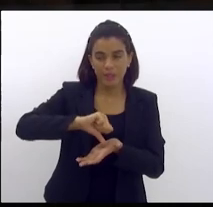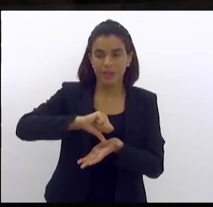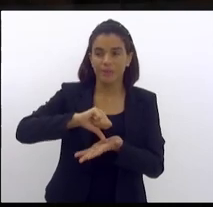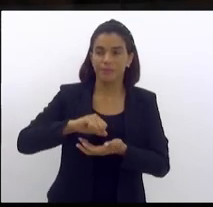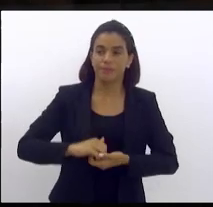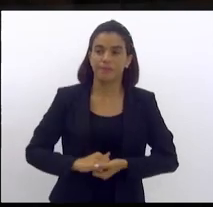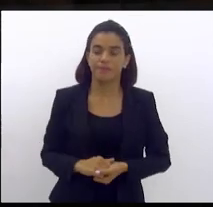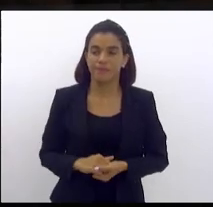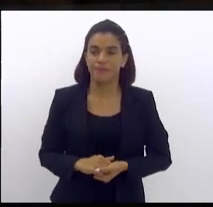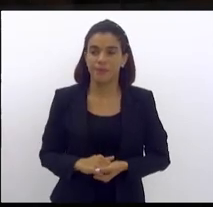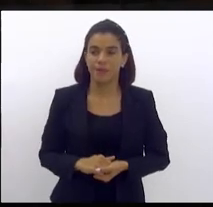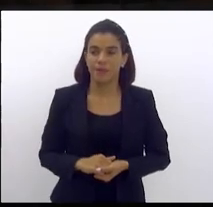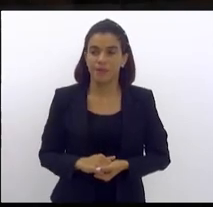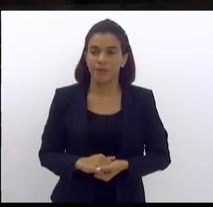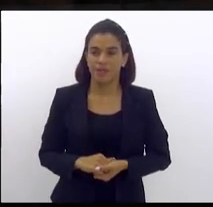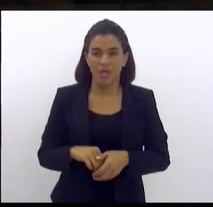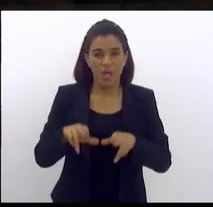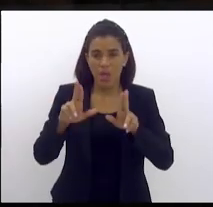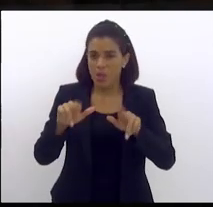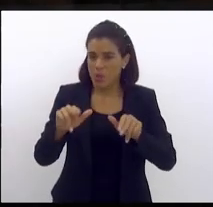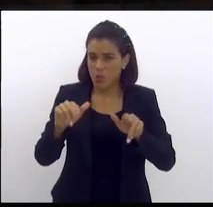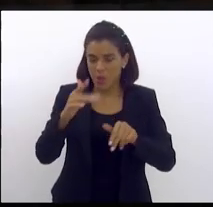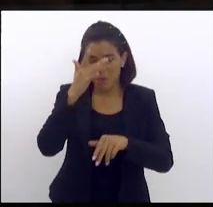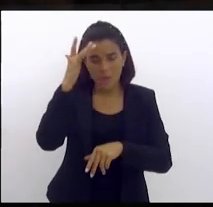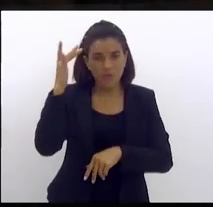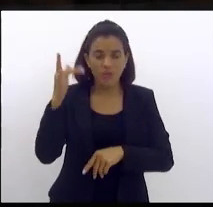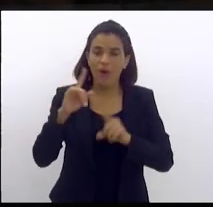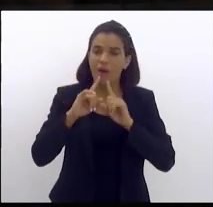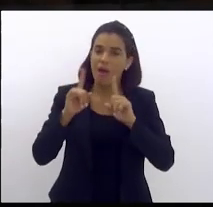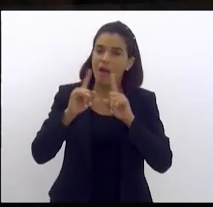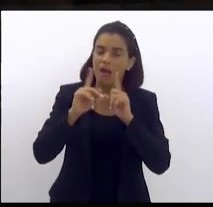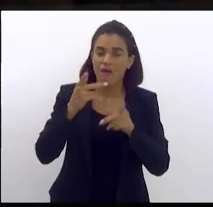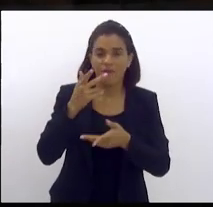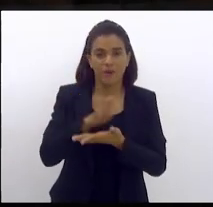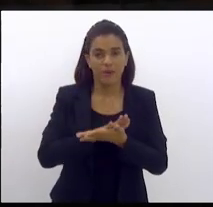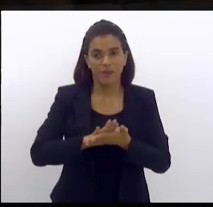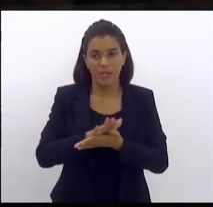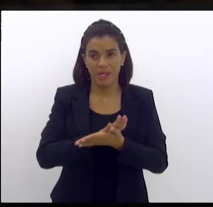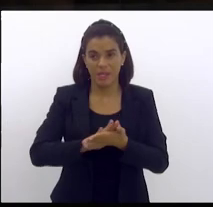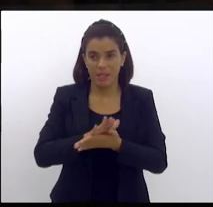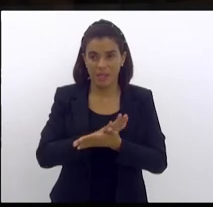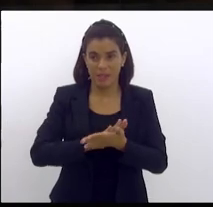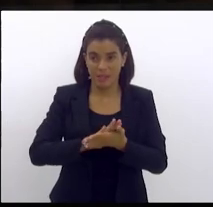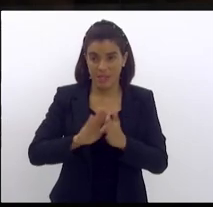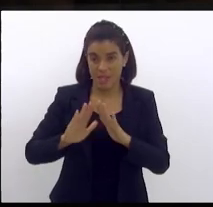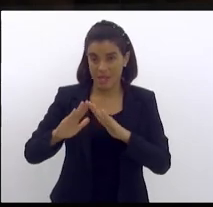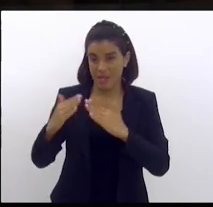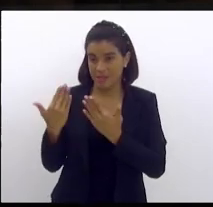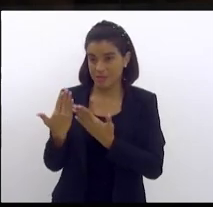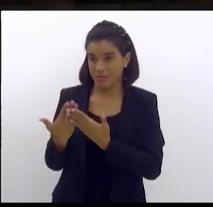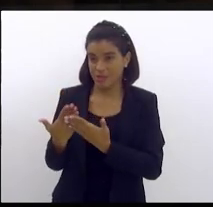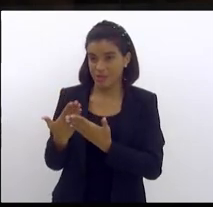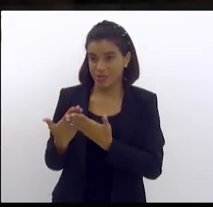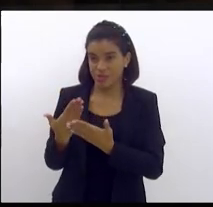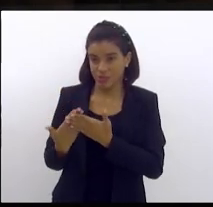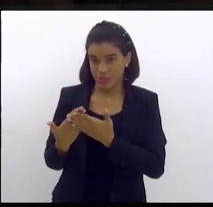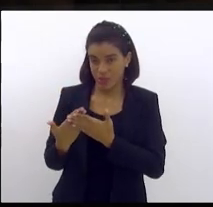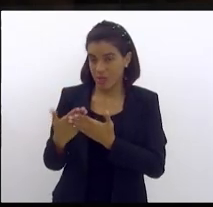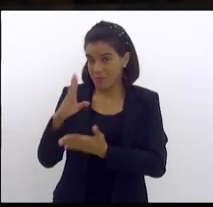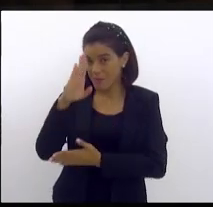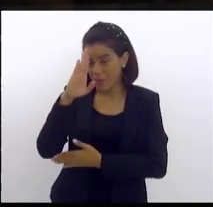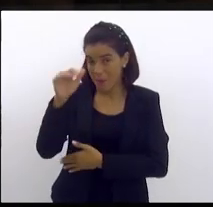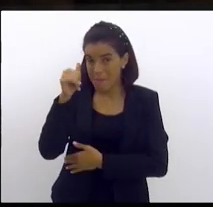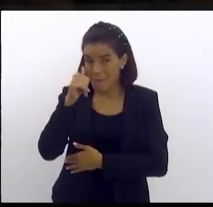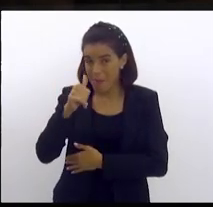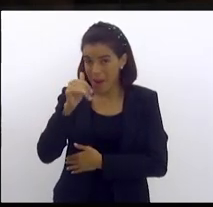Irã e nunca ninguém falou nada as escolas as mulheres